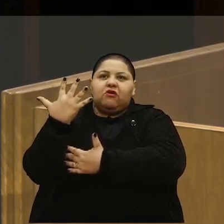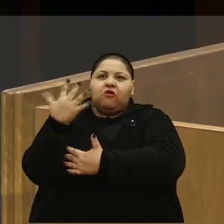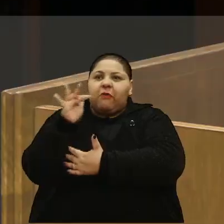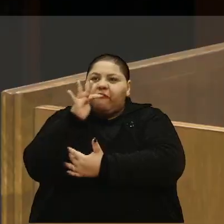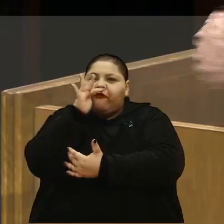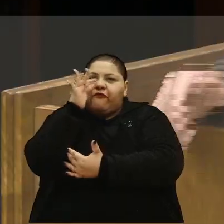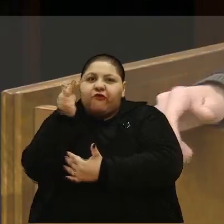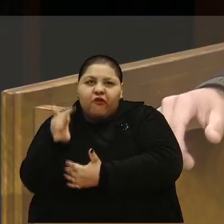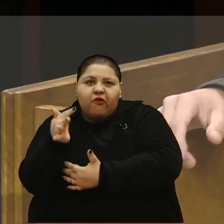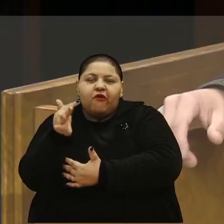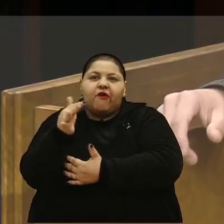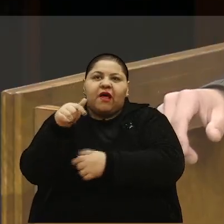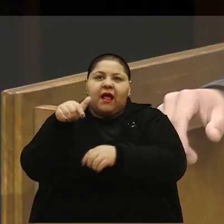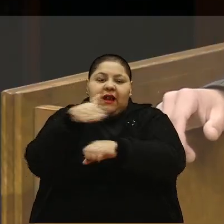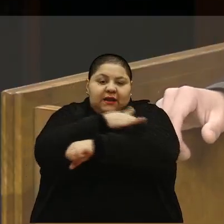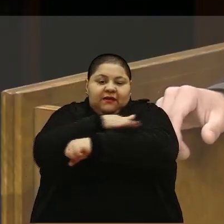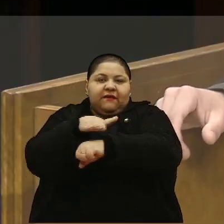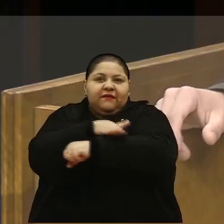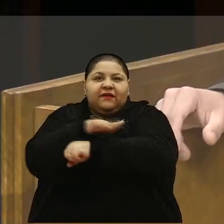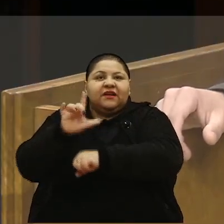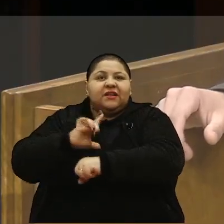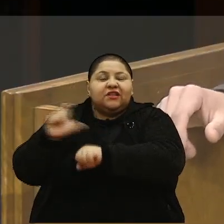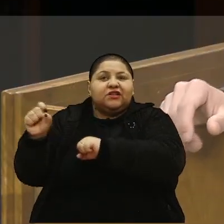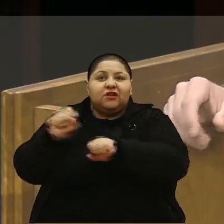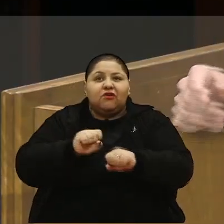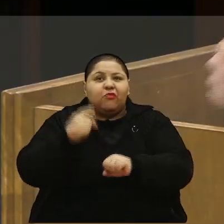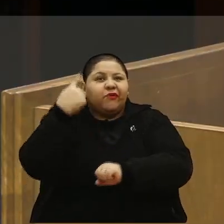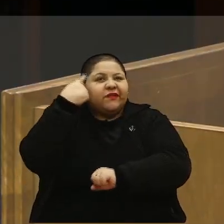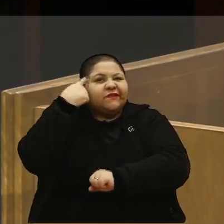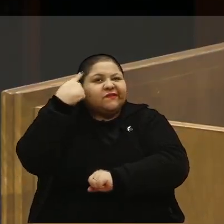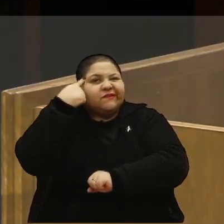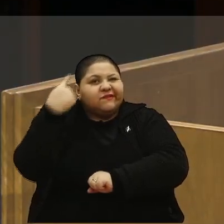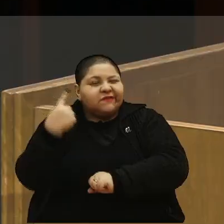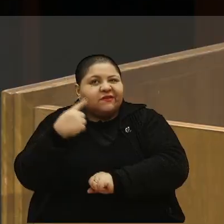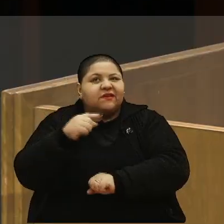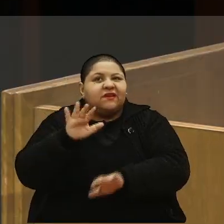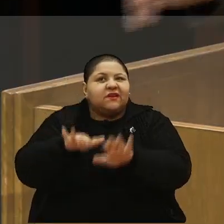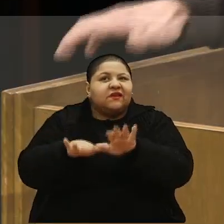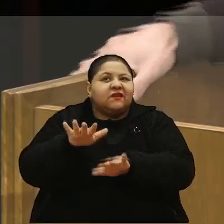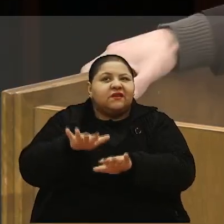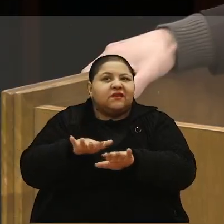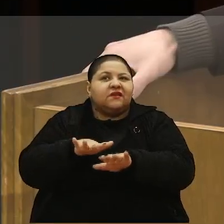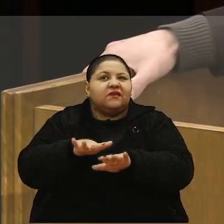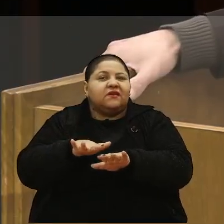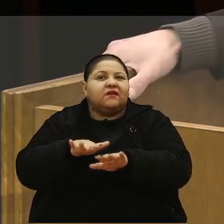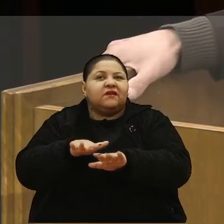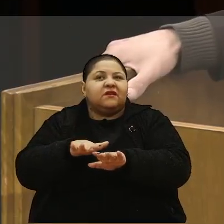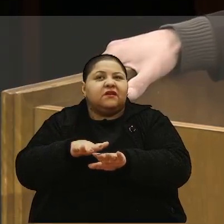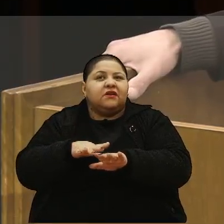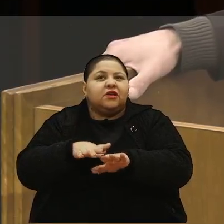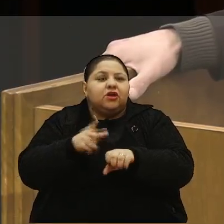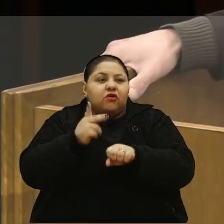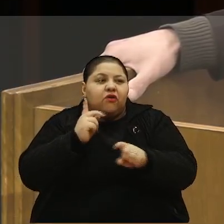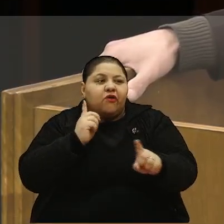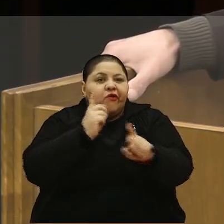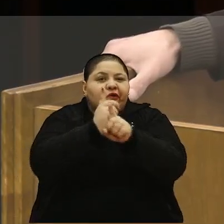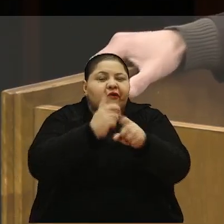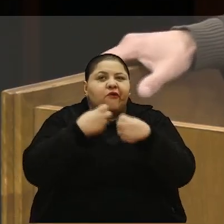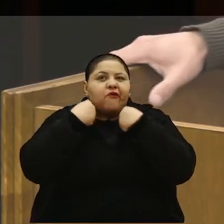ali no seu passeio público, ter um poder de reflexão e muitas vezes ir atrás da Secretaria do Meio Ambiente e